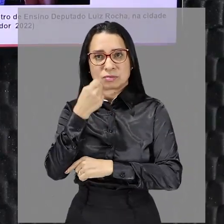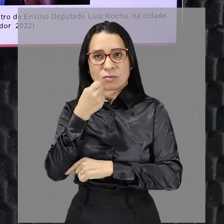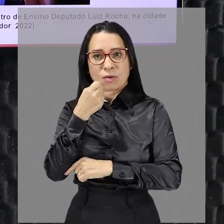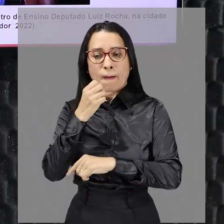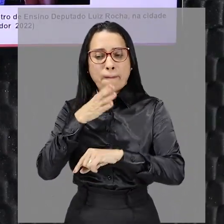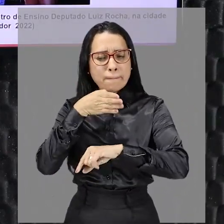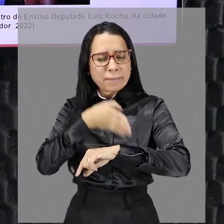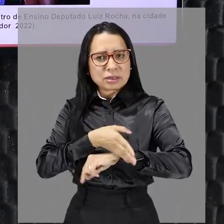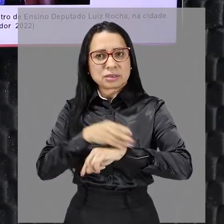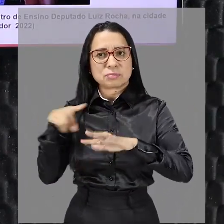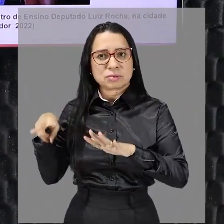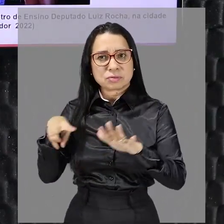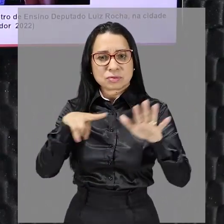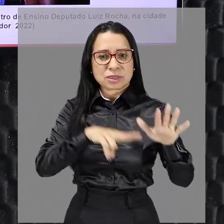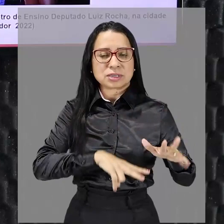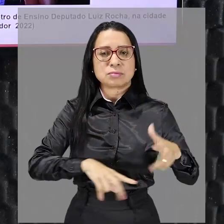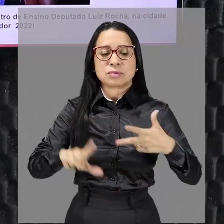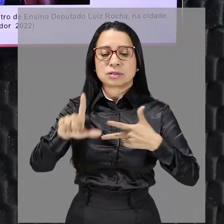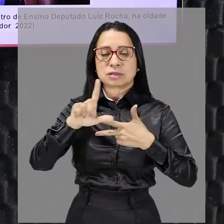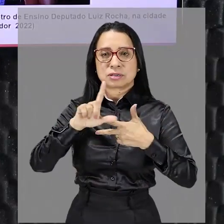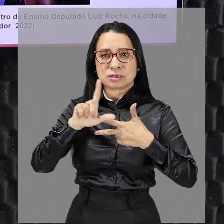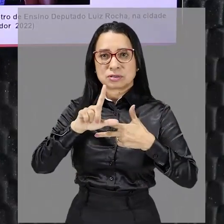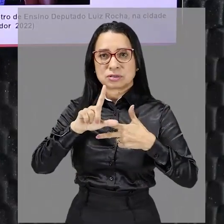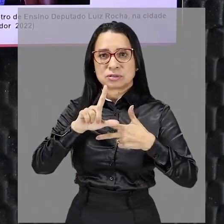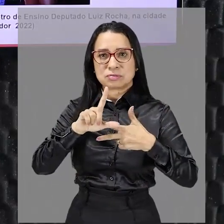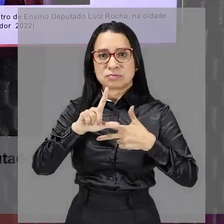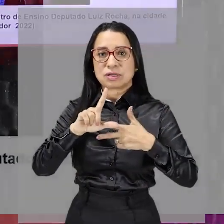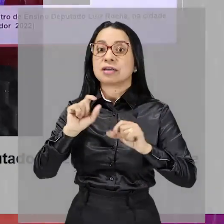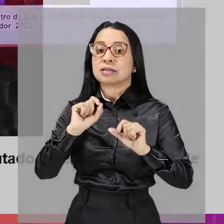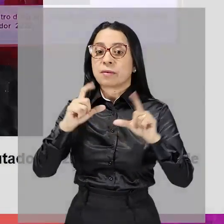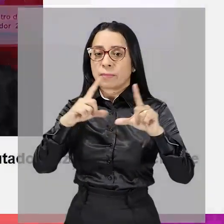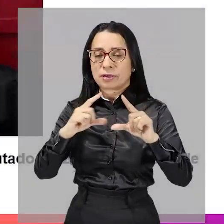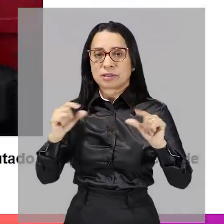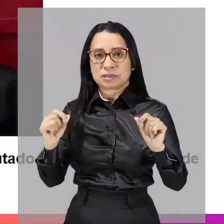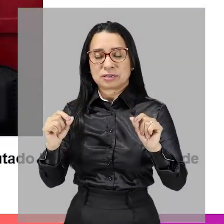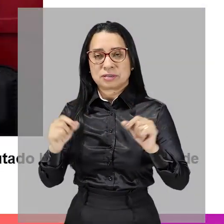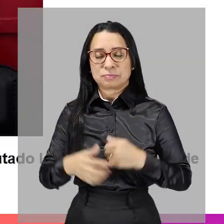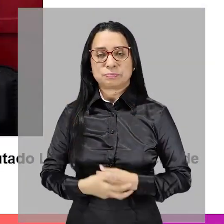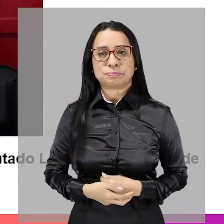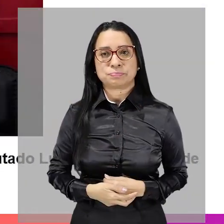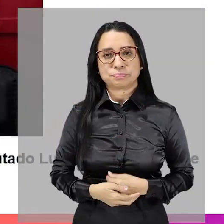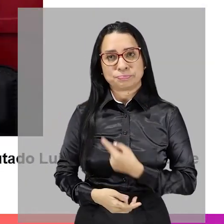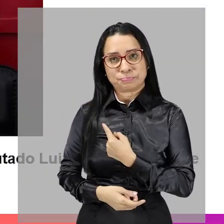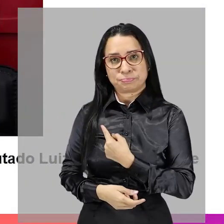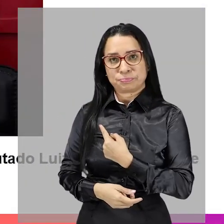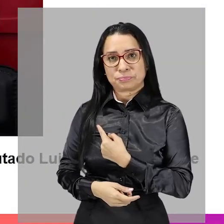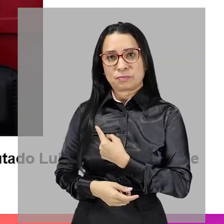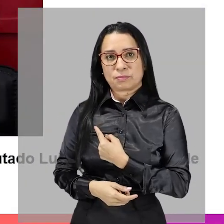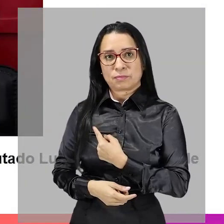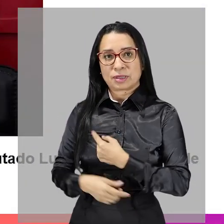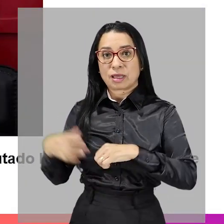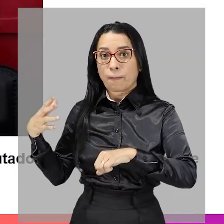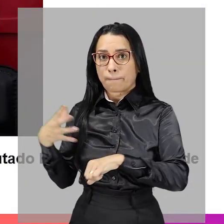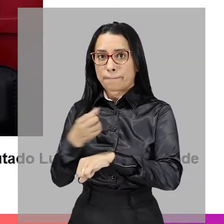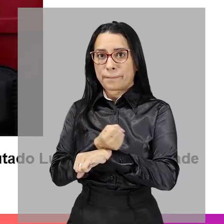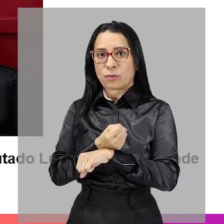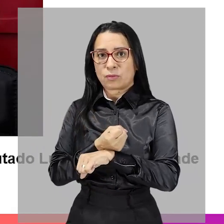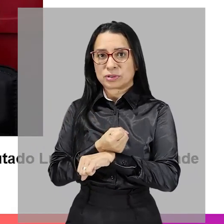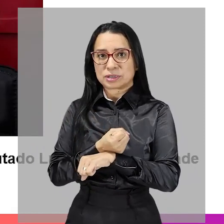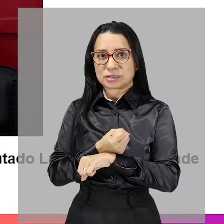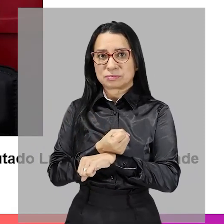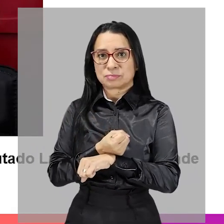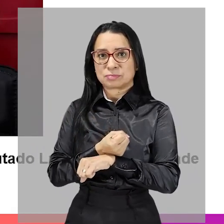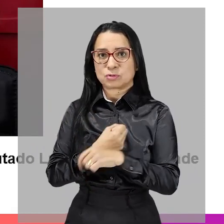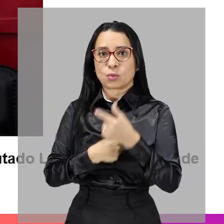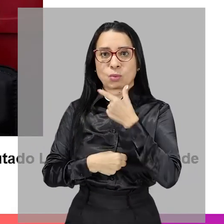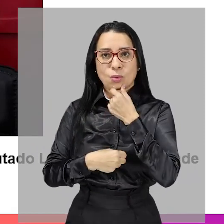não é o próximo jovem senador ou senadora? Então, aqui a posse do Guilherme Carvalho, de 16 anos, ele